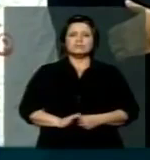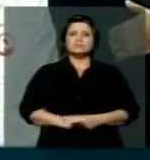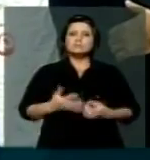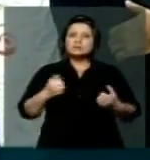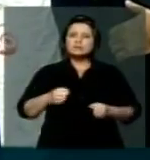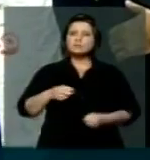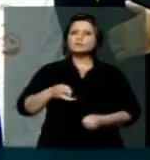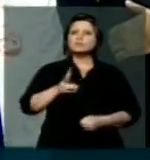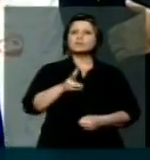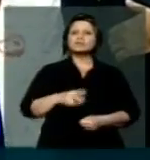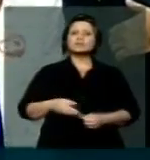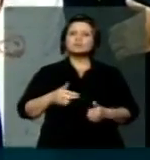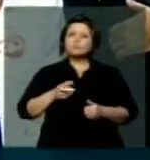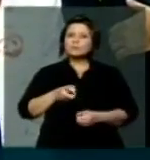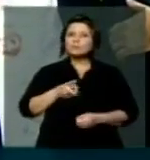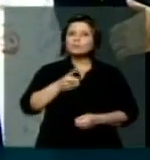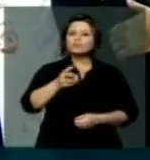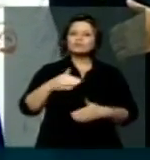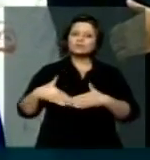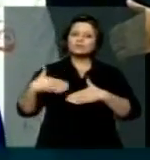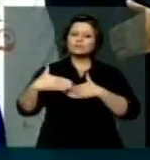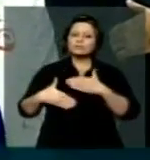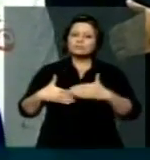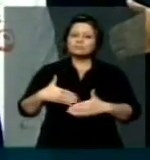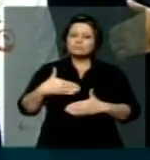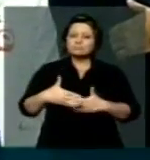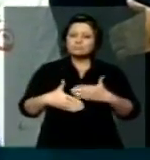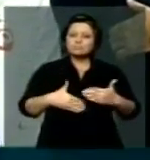nós: sigamos a nossa caminhada.